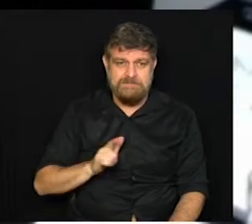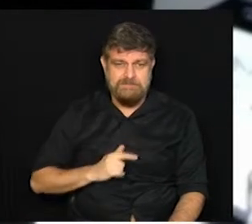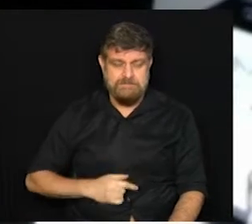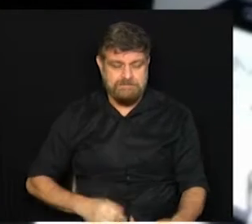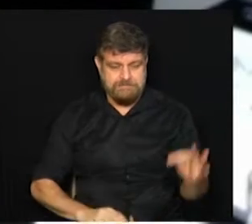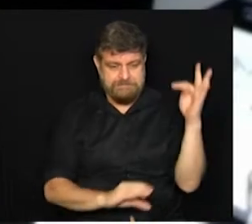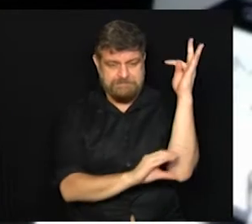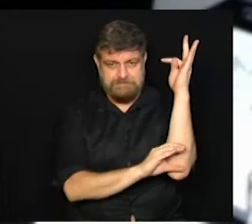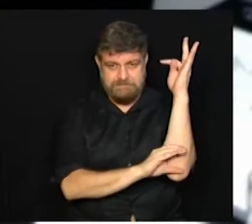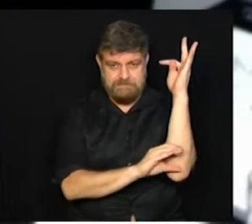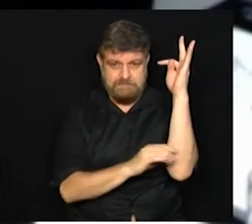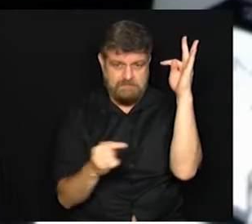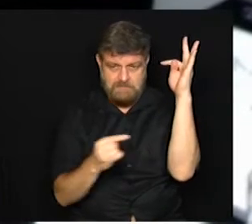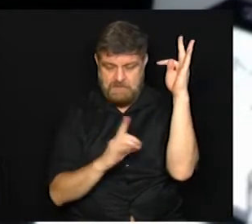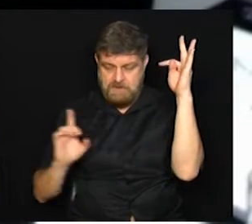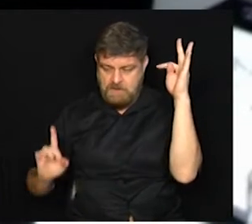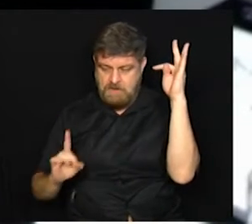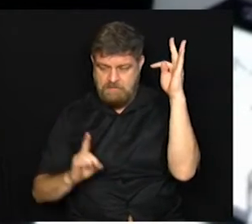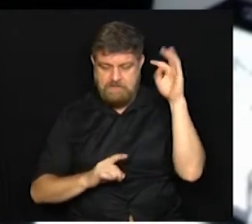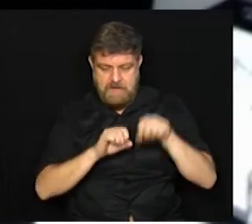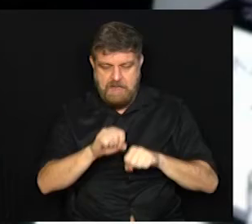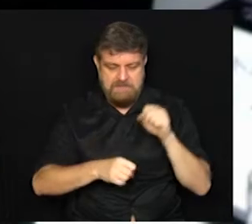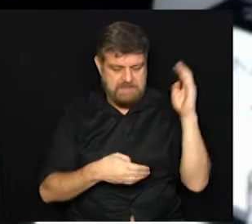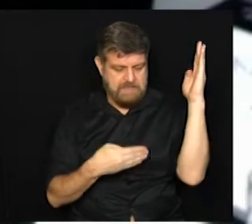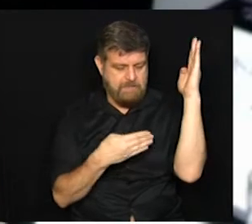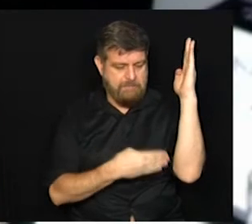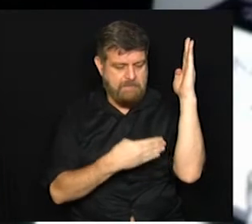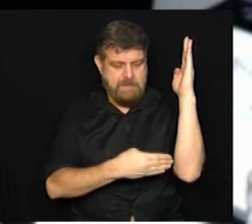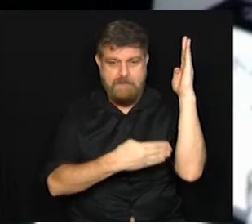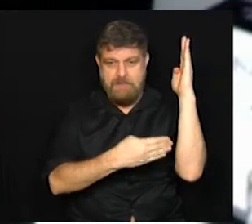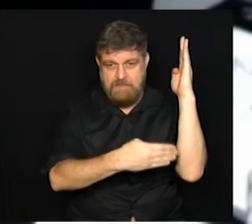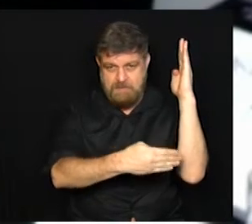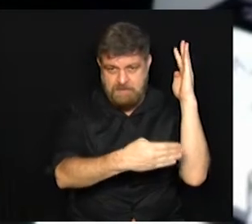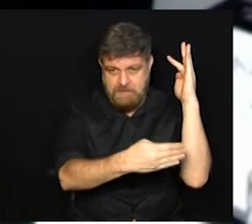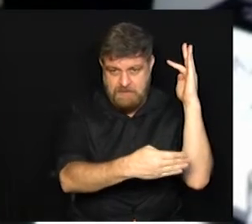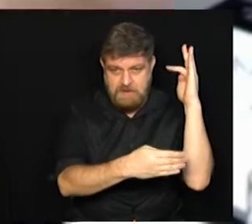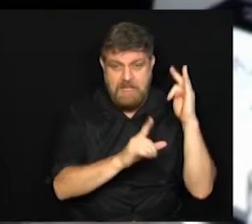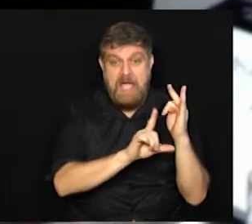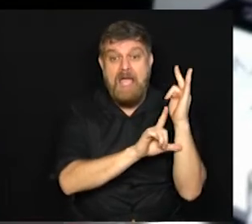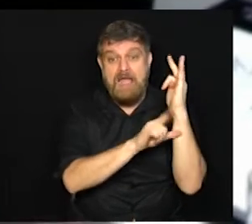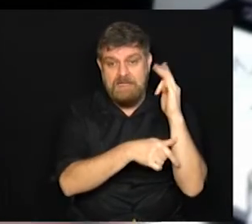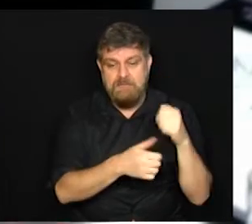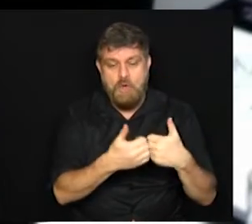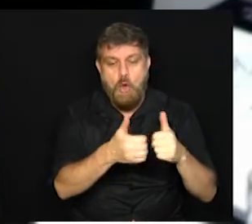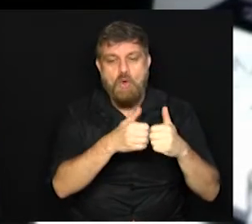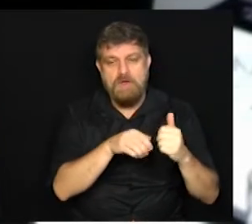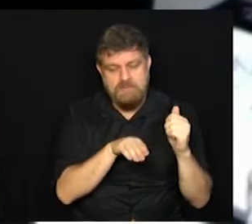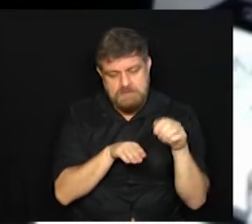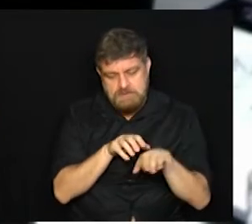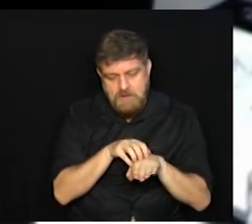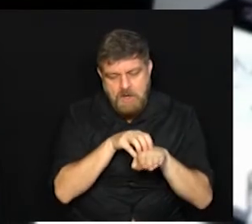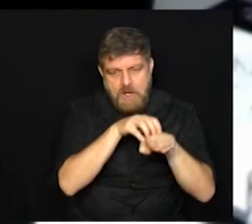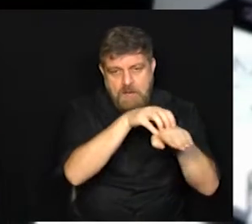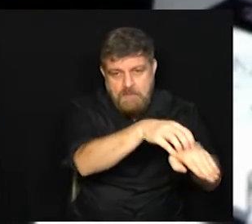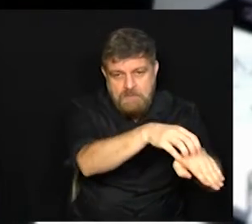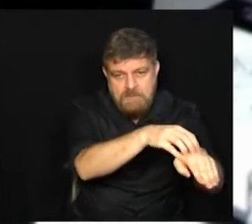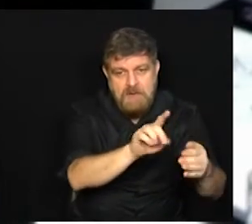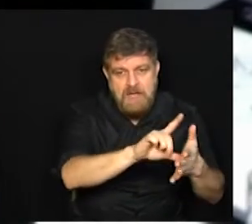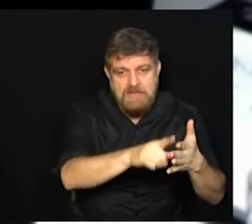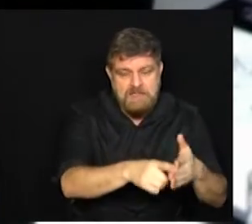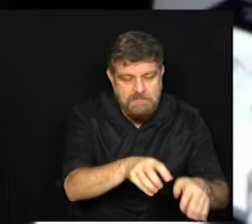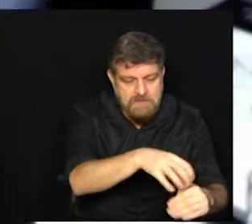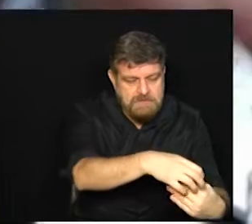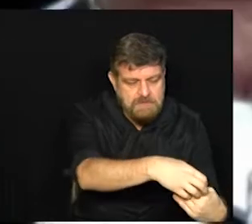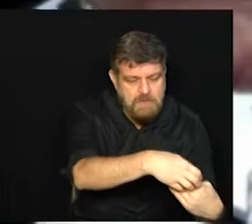ônibus, deixar sua bicicleta lá, né, de forma segura, pegar um transporte público, ir para outro lugar, quem sabe